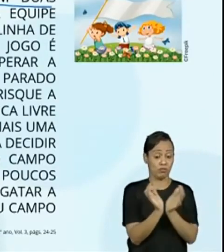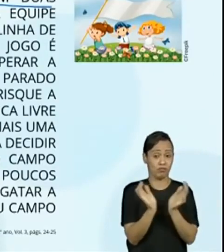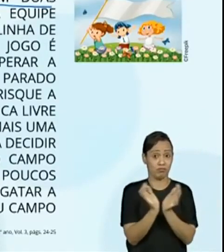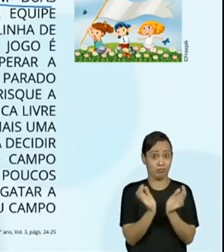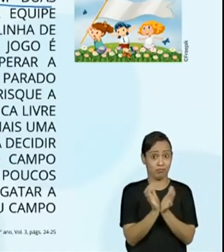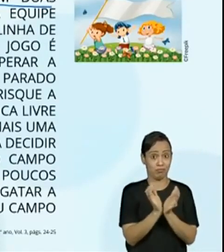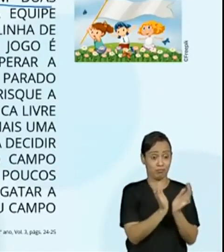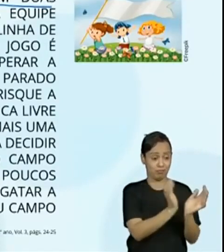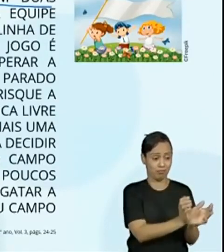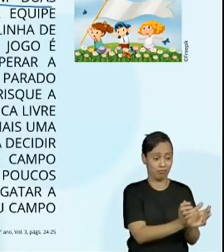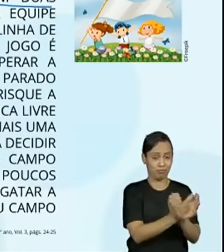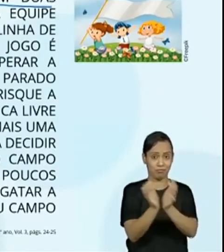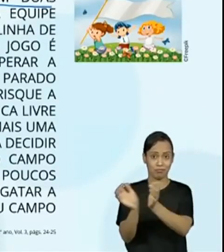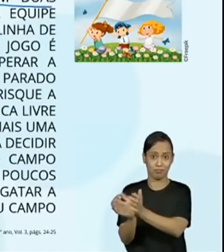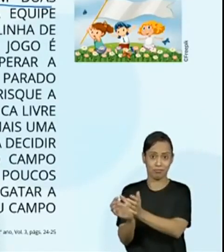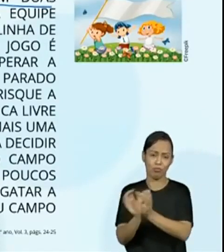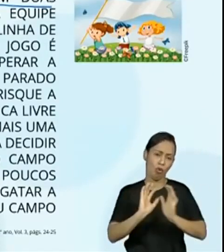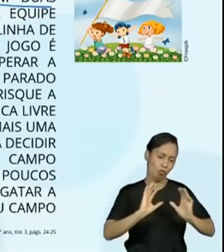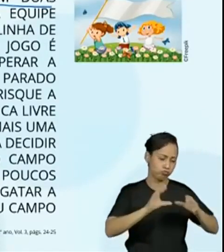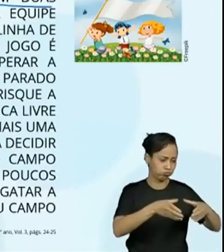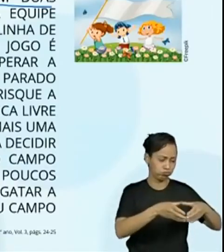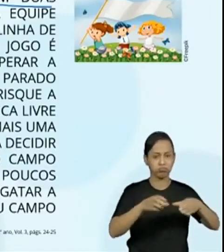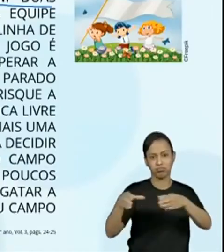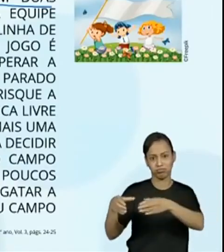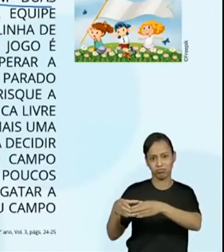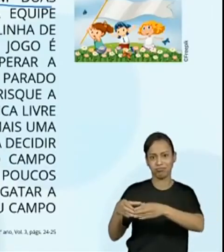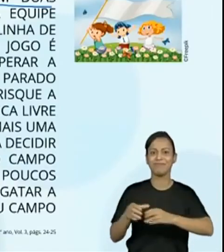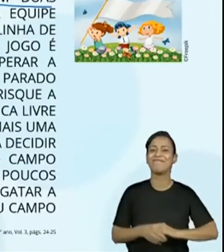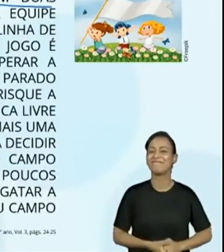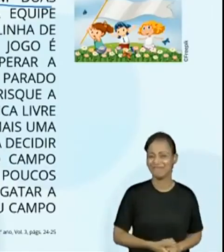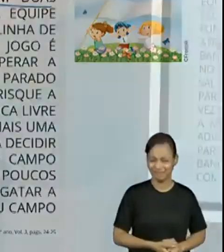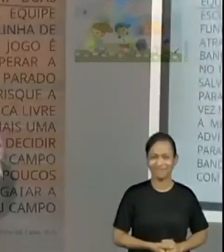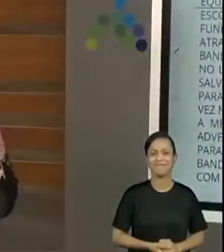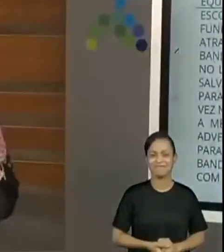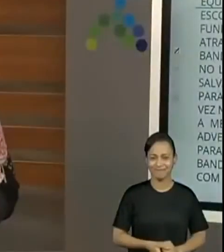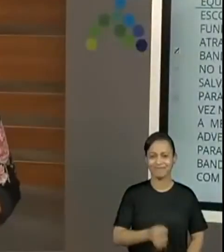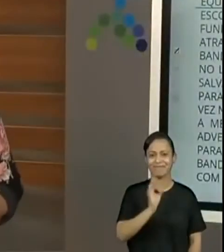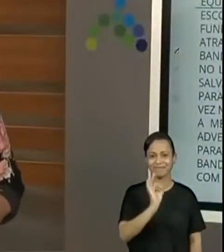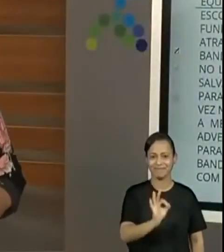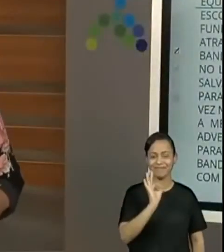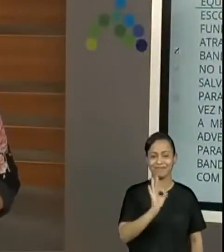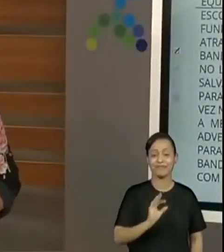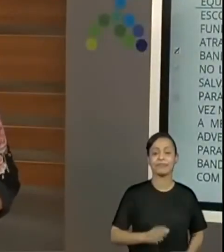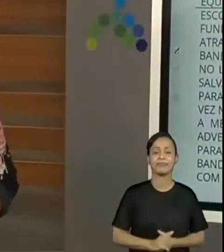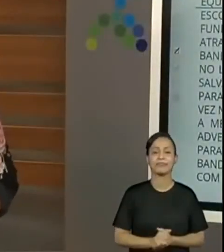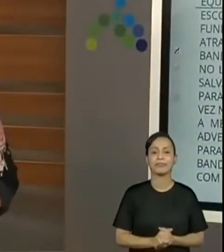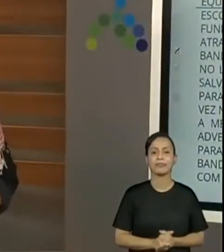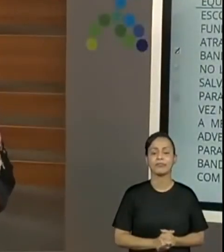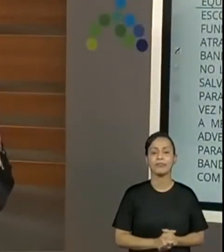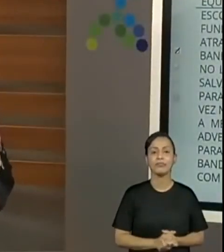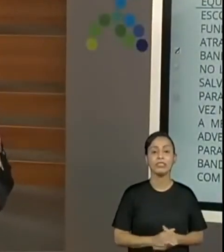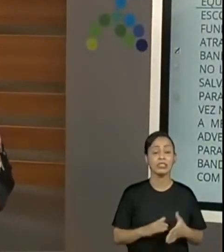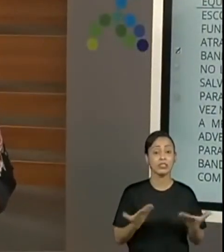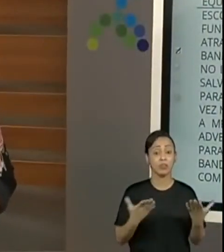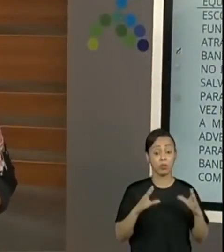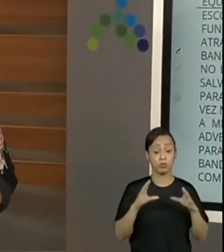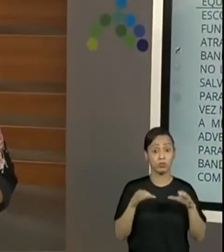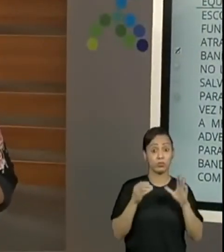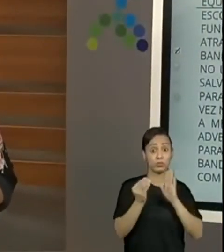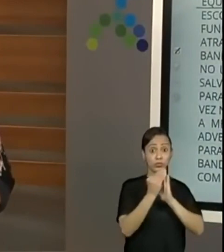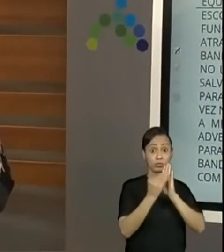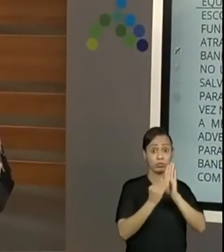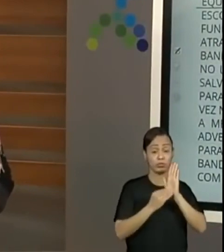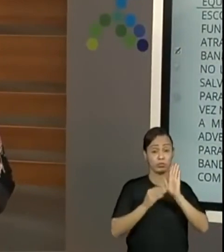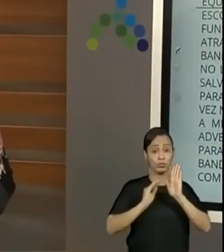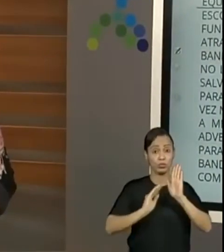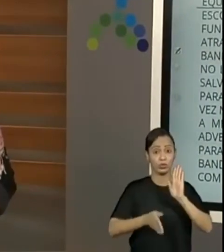equipes. Muito bem! O grupo é organizado em duas equipes. Essa informação